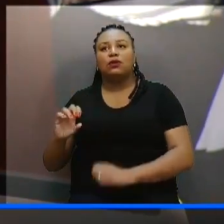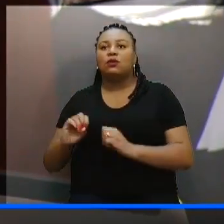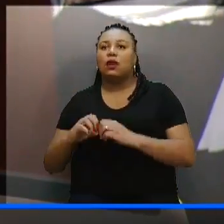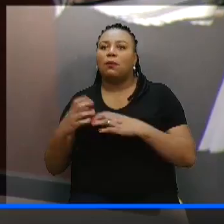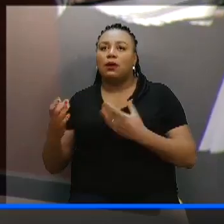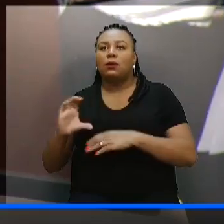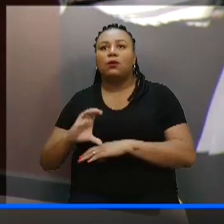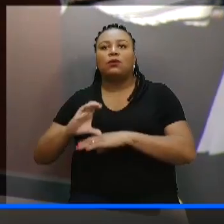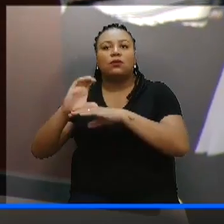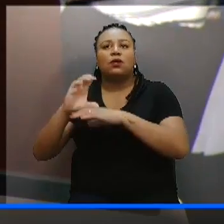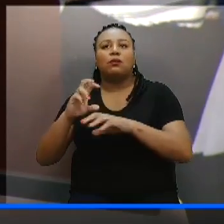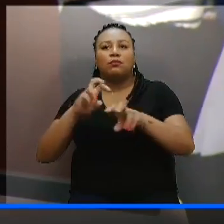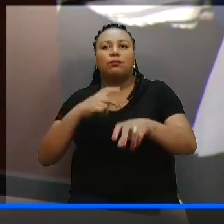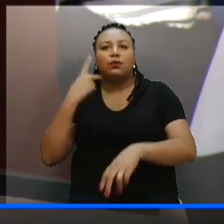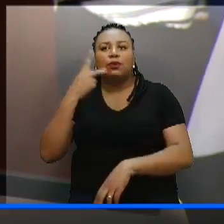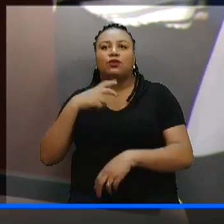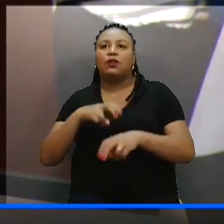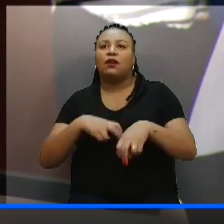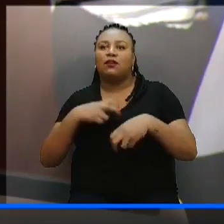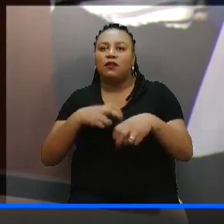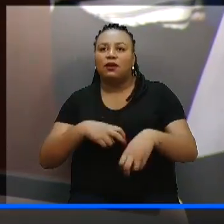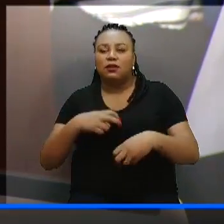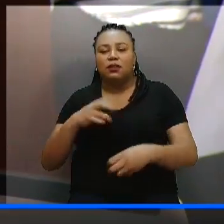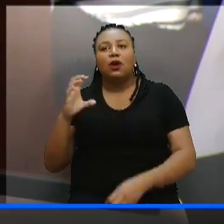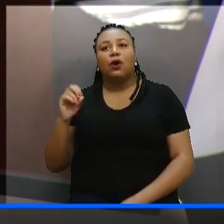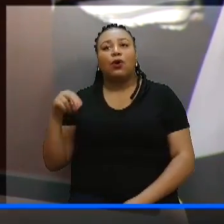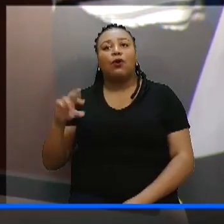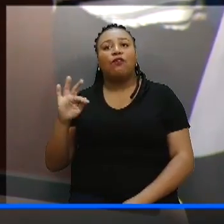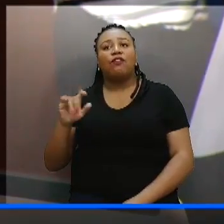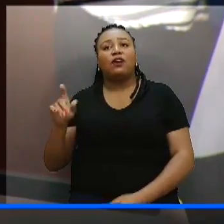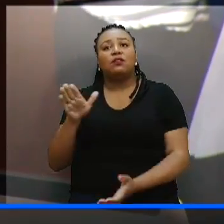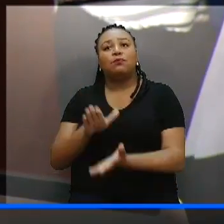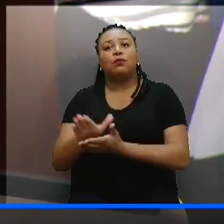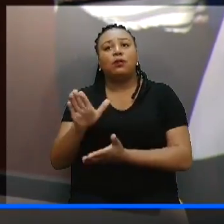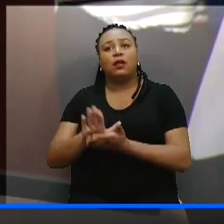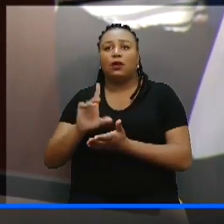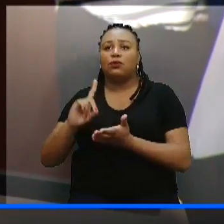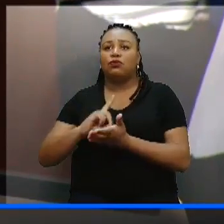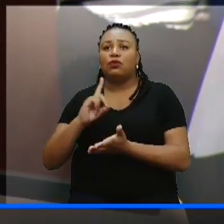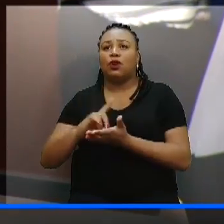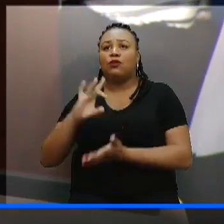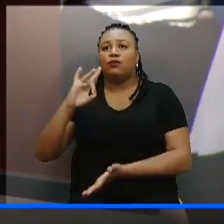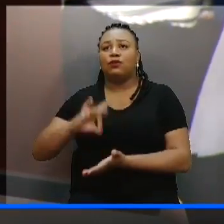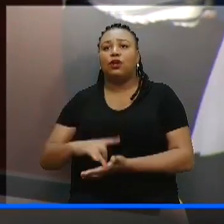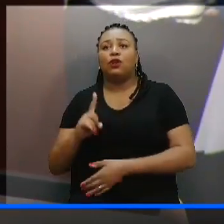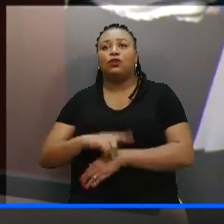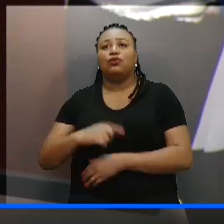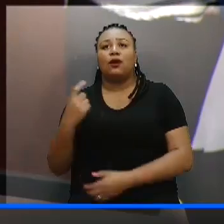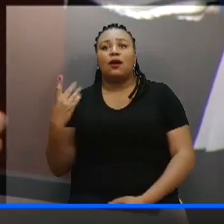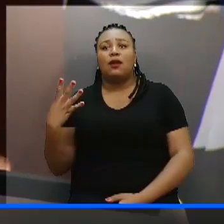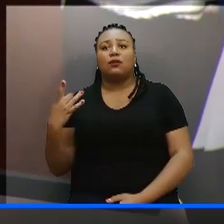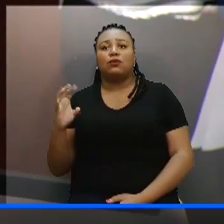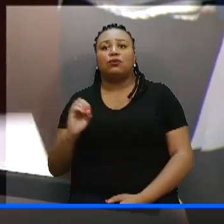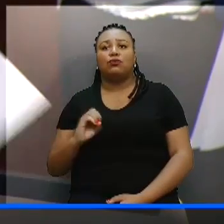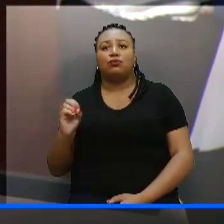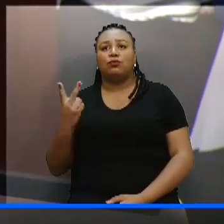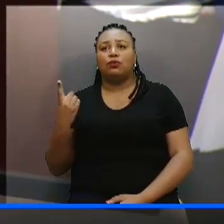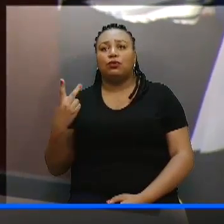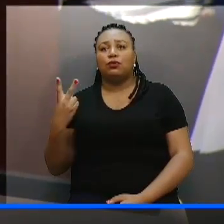nacional de política fazendária confaz e publicados no diário oficial da união de 14 de outubro de 2019